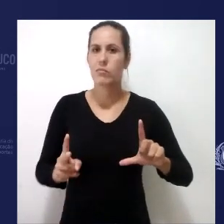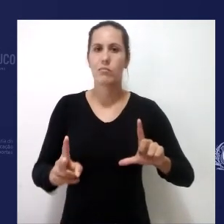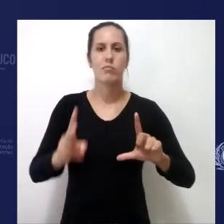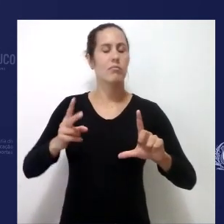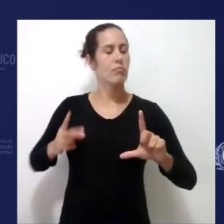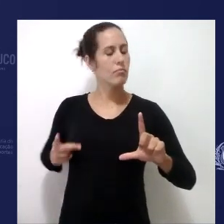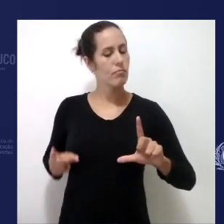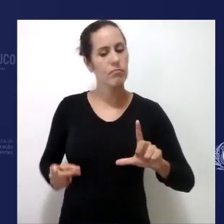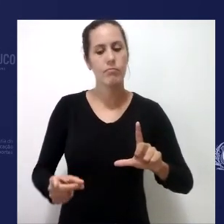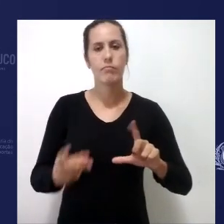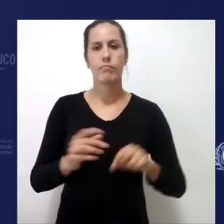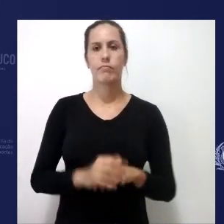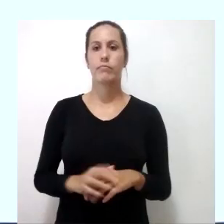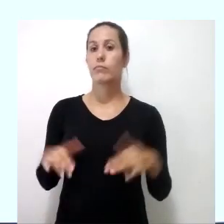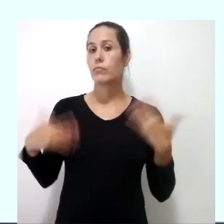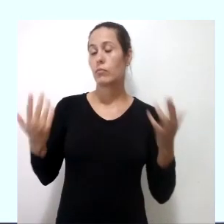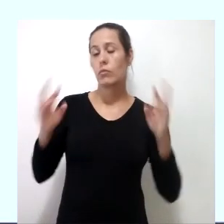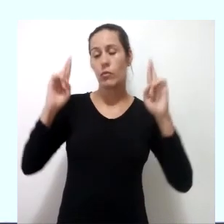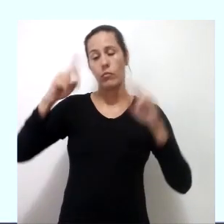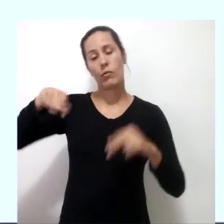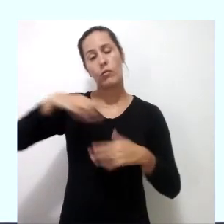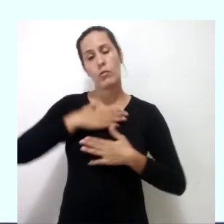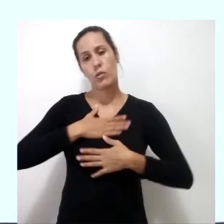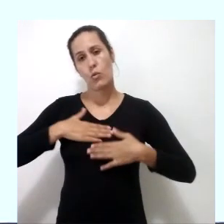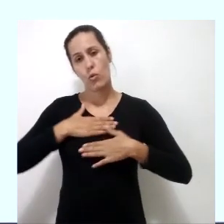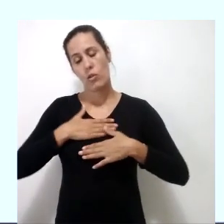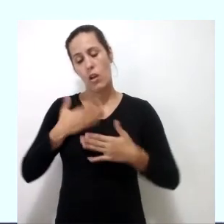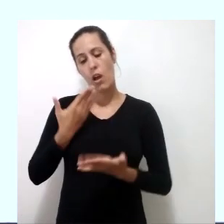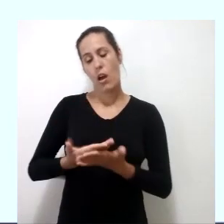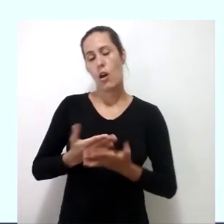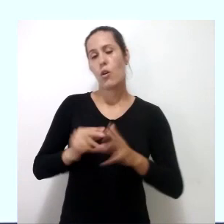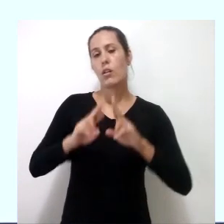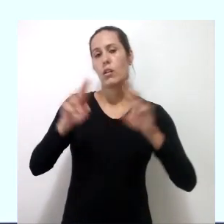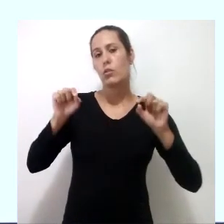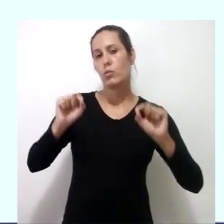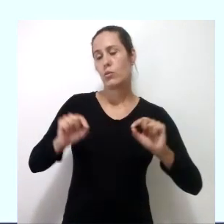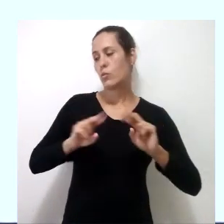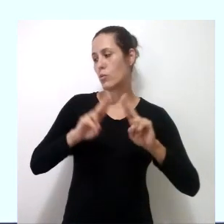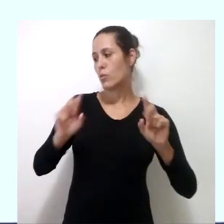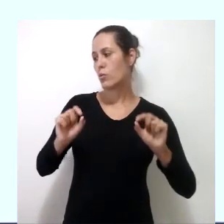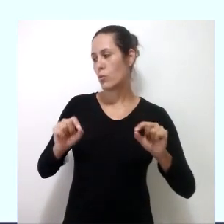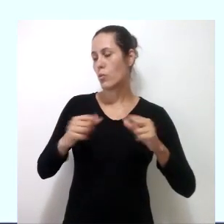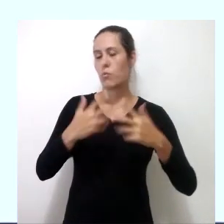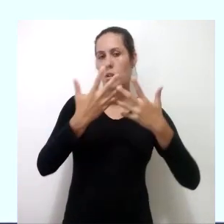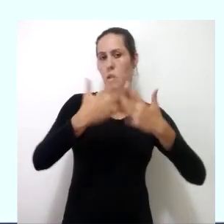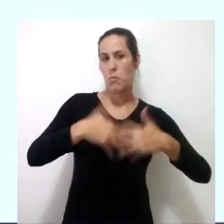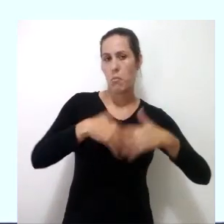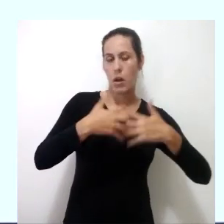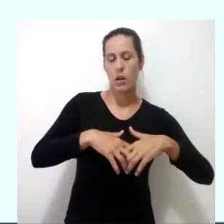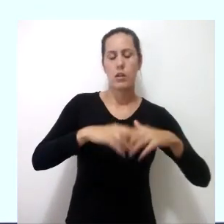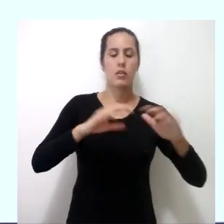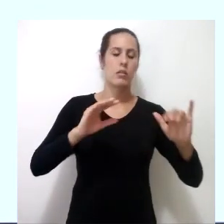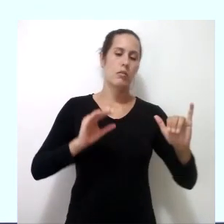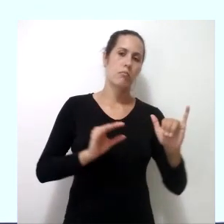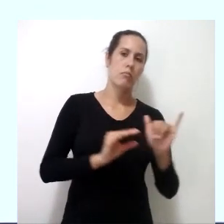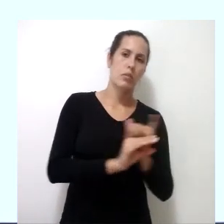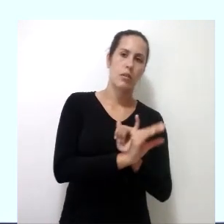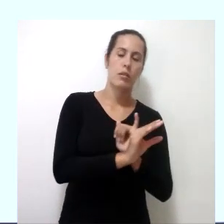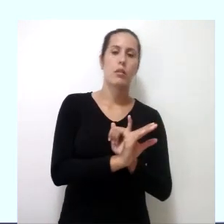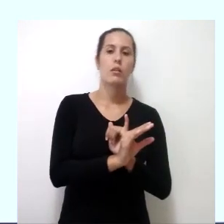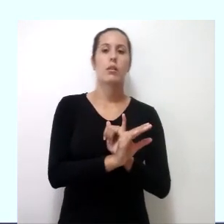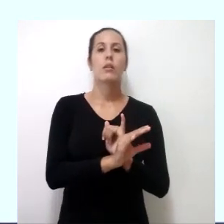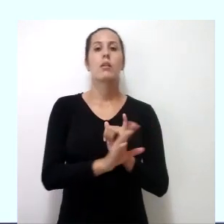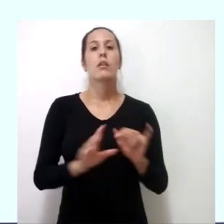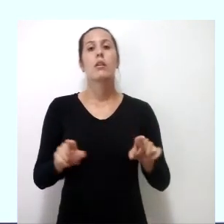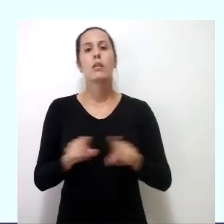constante. Bom, eu espero que vocês tenham gostado desse conteúdo de hoje sobre a questão sobre máquinas térmicas,